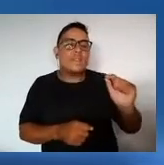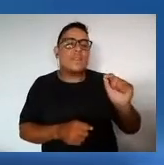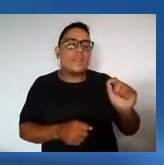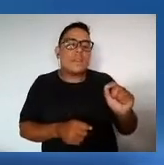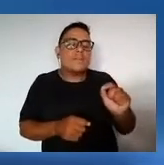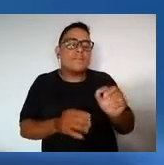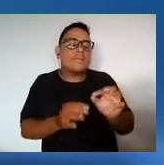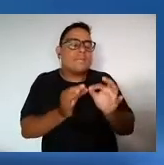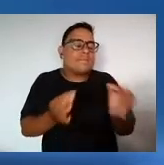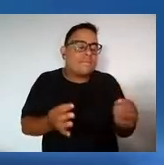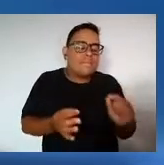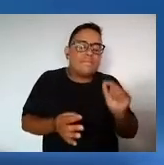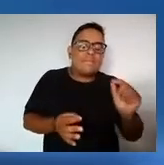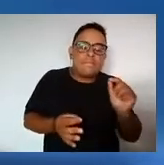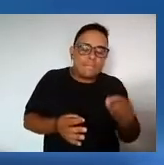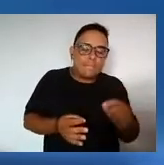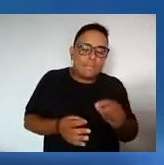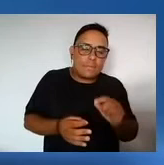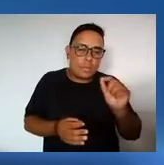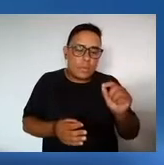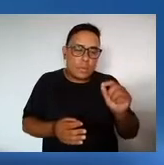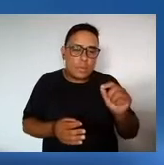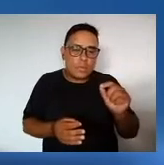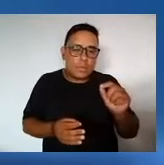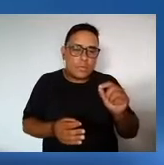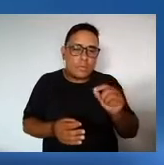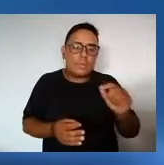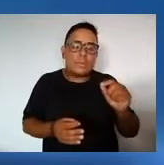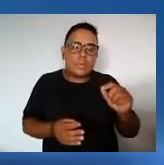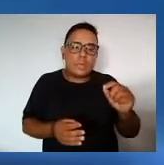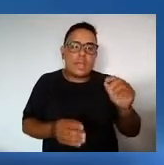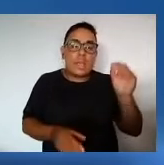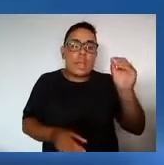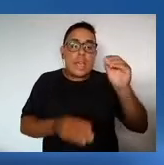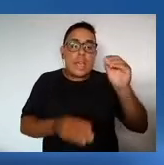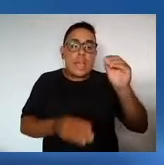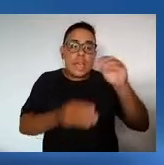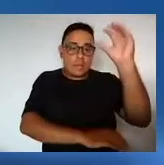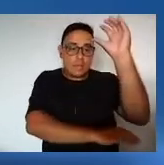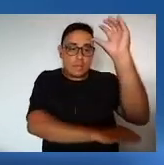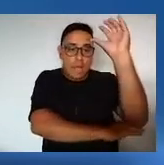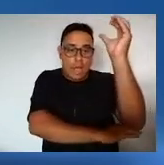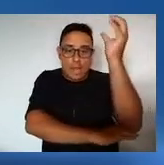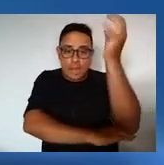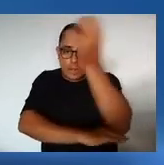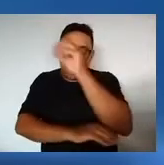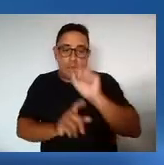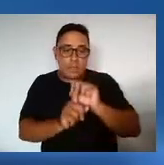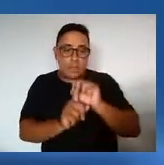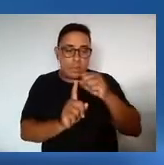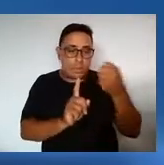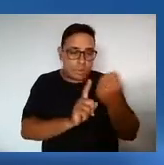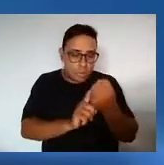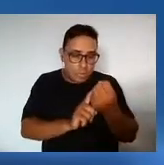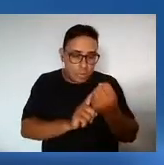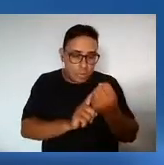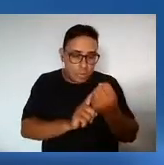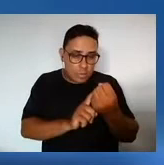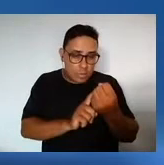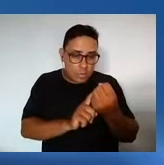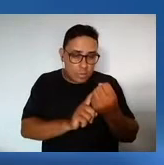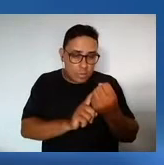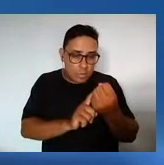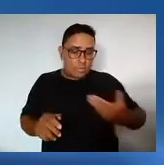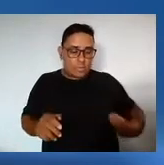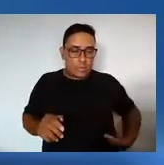simples. ESG é você incorporar questões ambientais, environmental, sociais e de governança nas